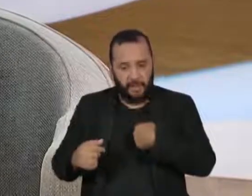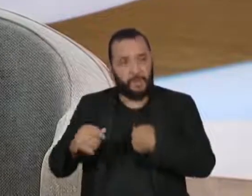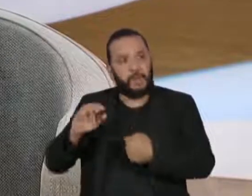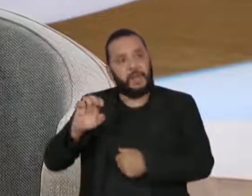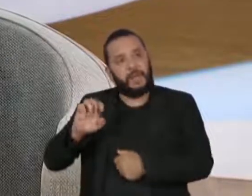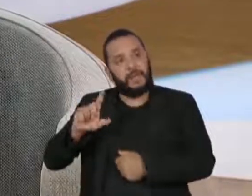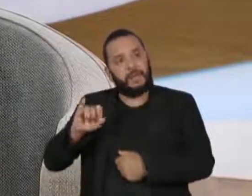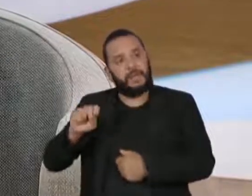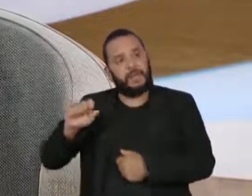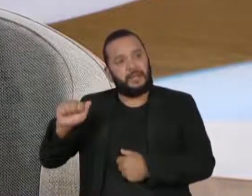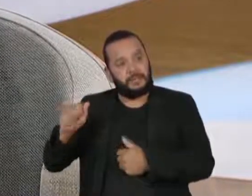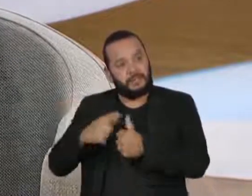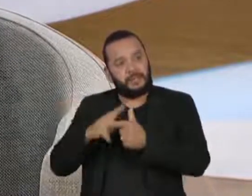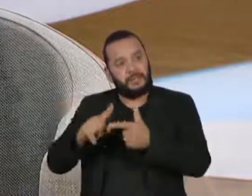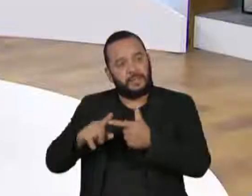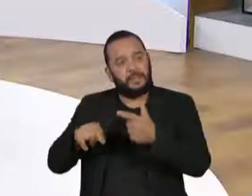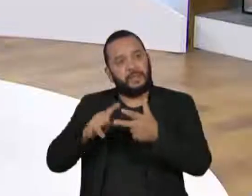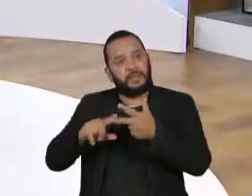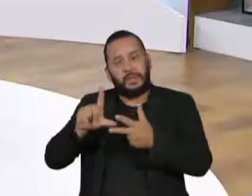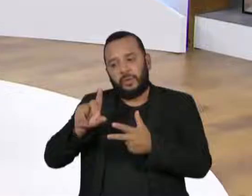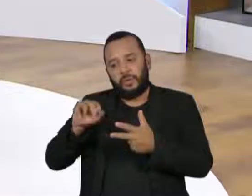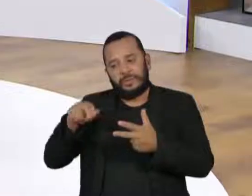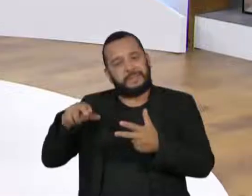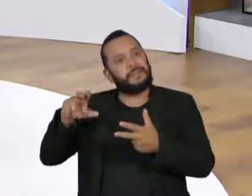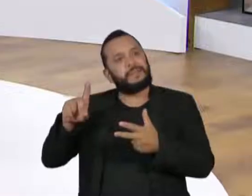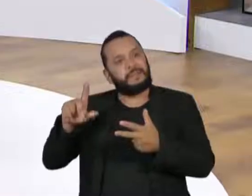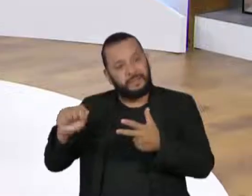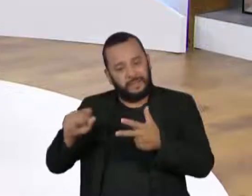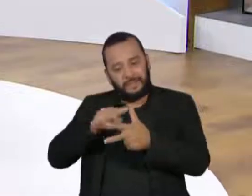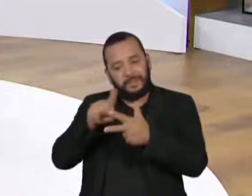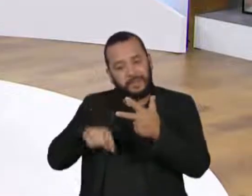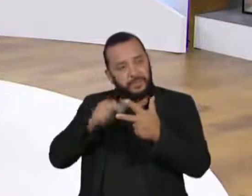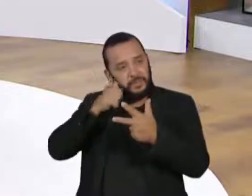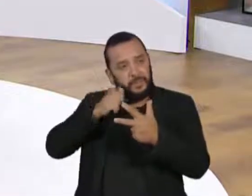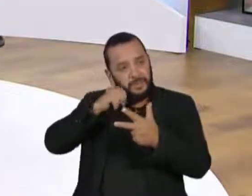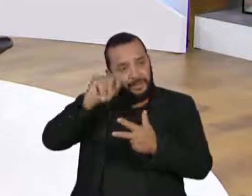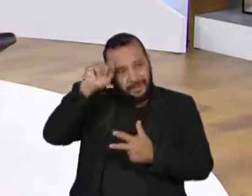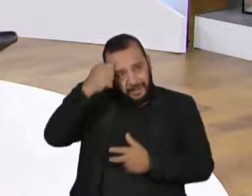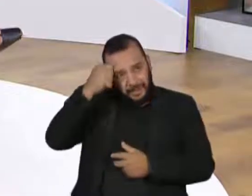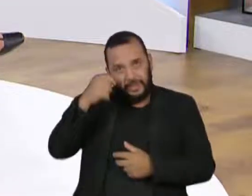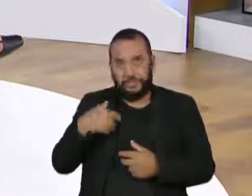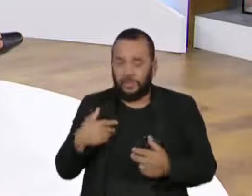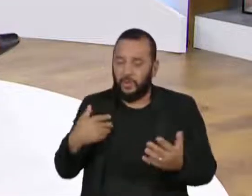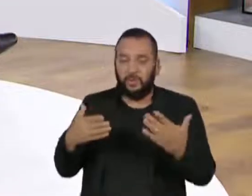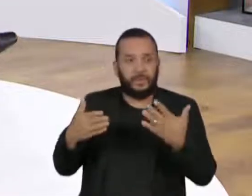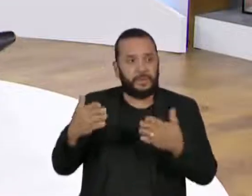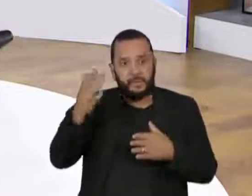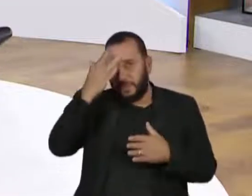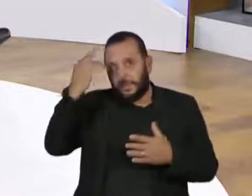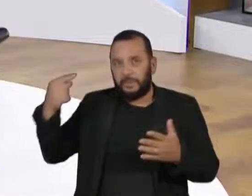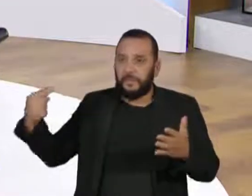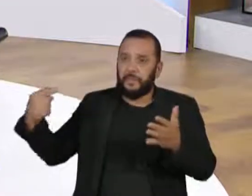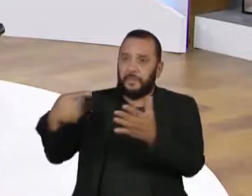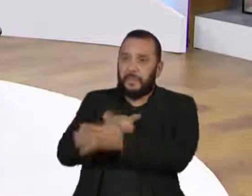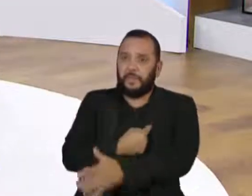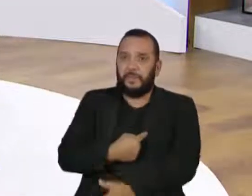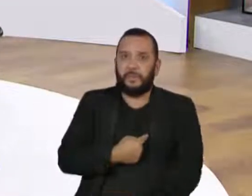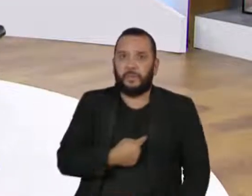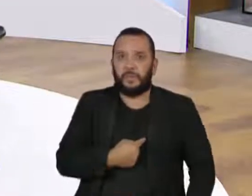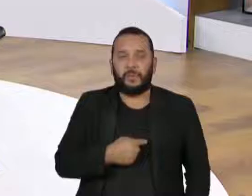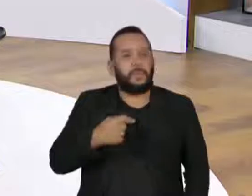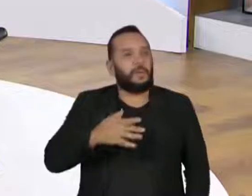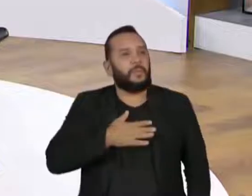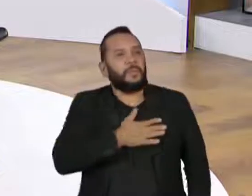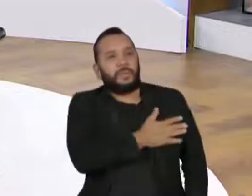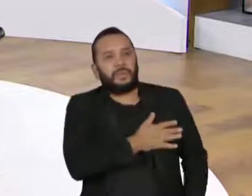Lucinda e a MC Carol de Niterói, 3 mulheres negras. E eu conversando, alguém me perguntou uma dada hora sobre esses